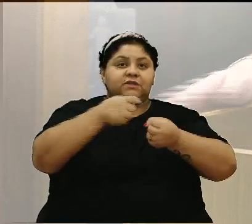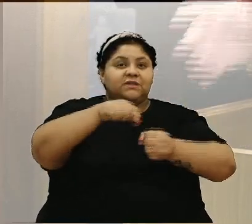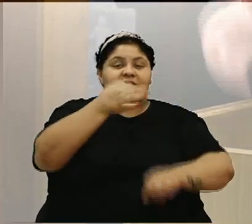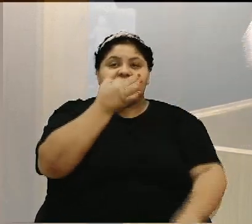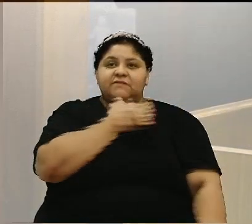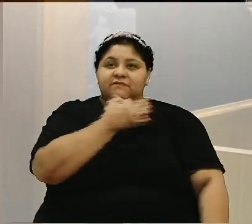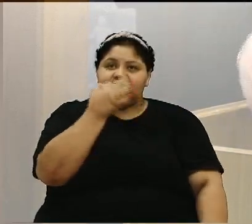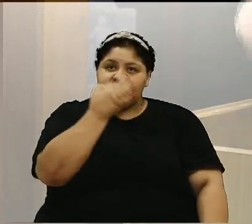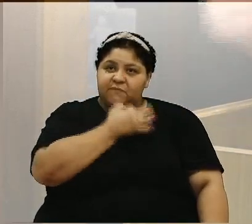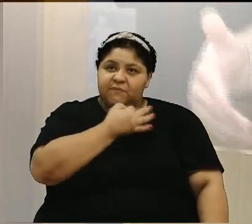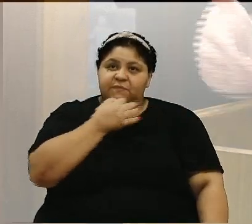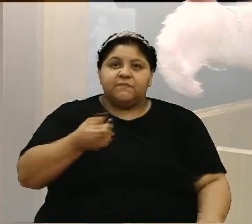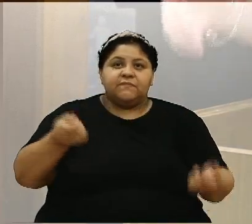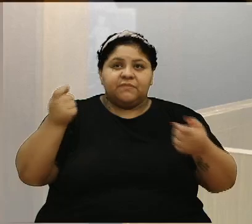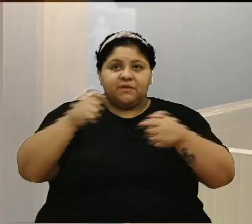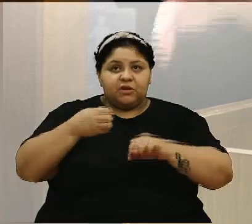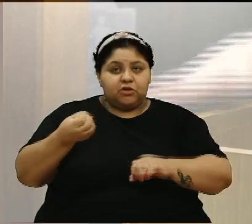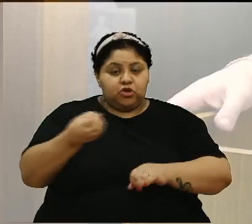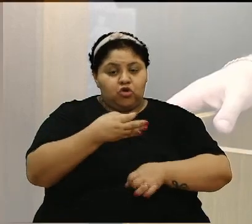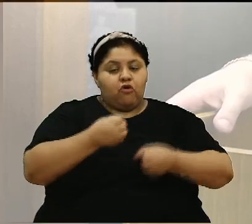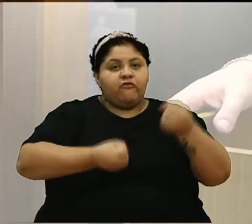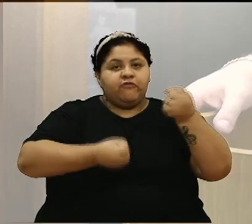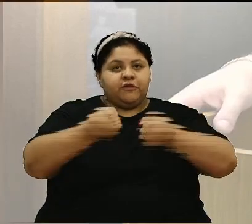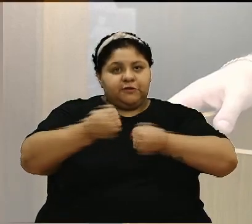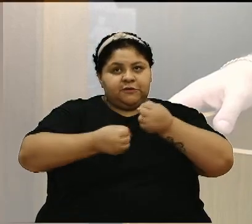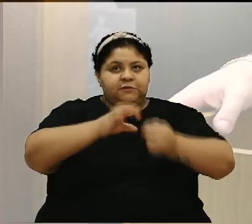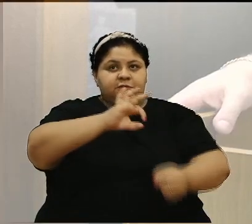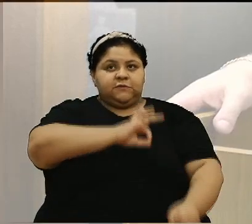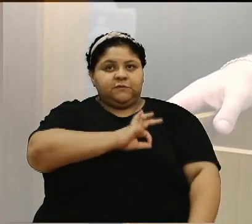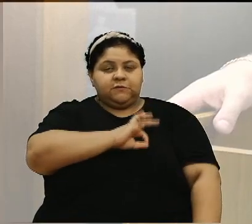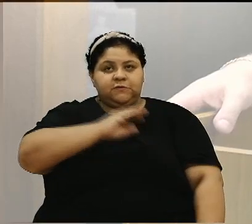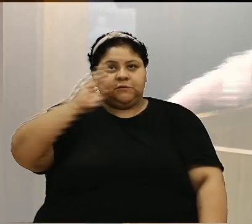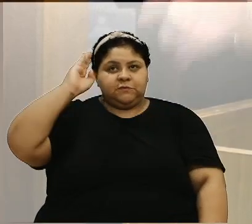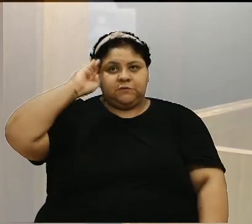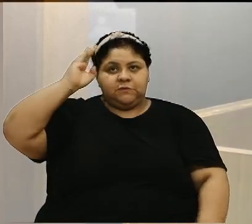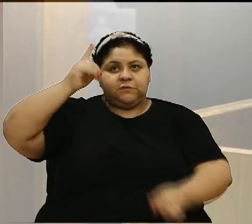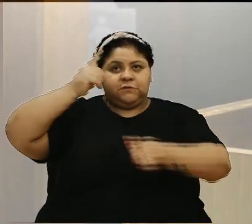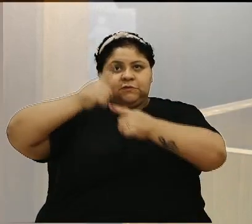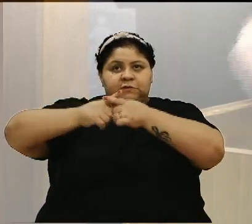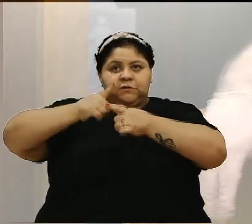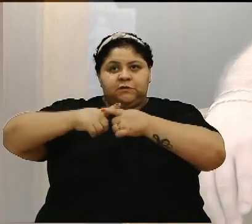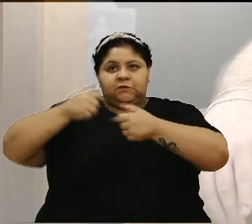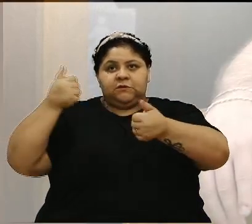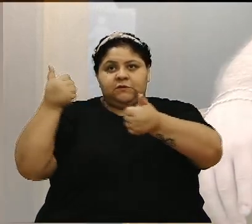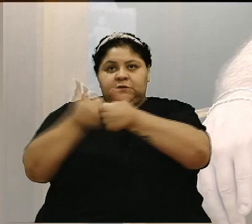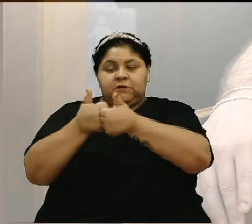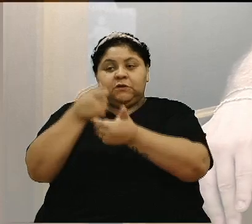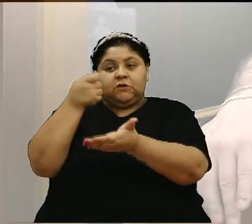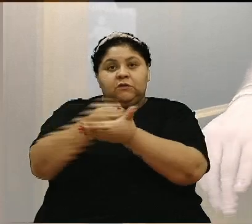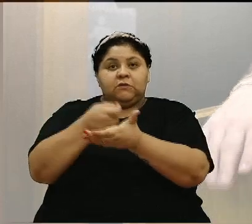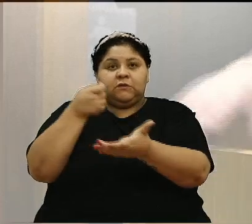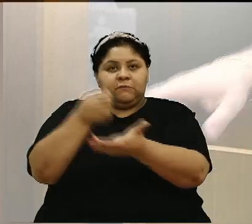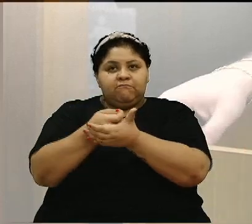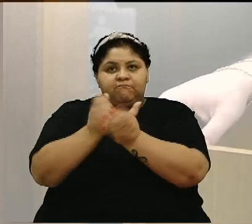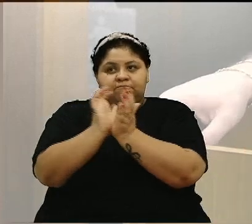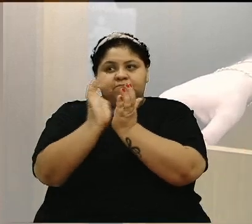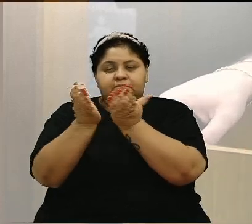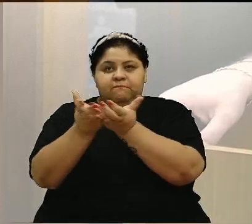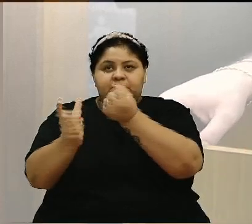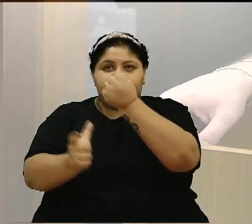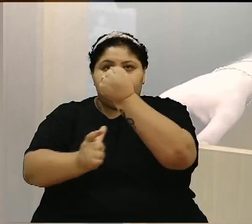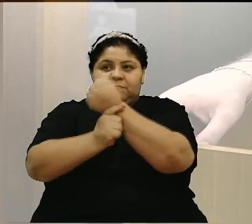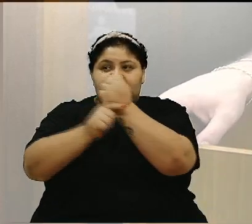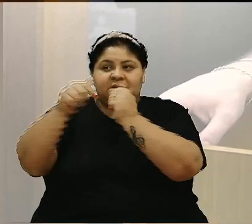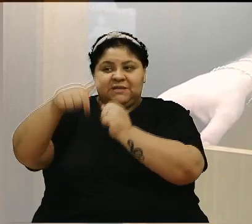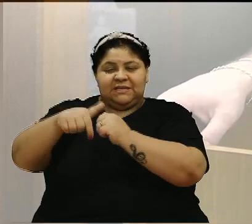Caxias do Sul iremos precisar de novas viaturas da Brigada Militar, porque através da nossa luta, em especial da Comissão de Segurança Pública